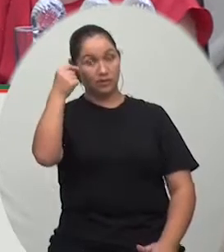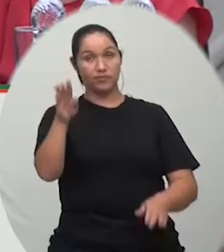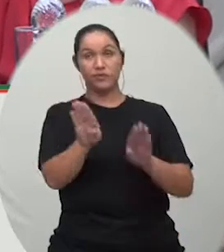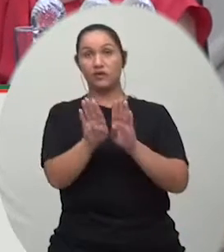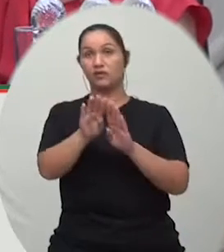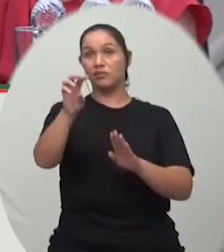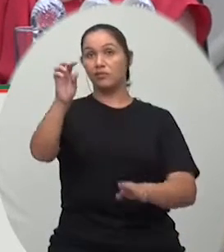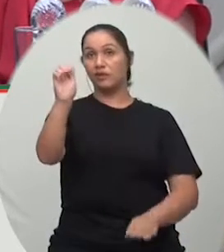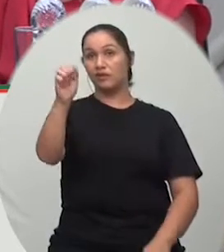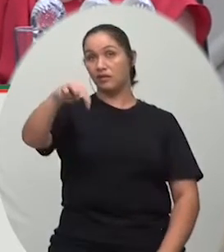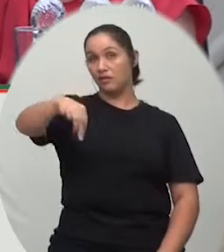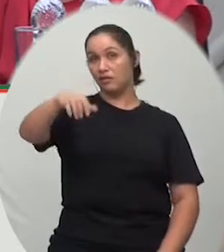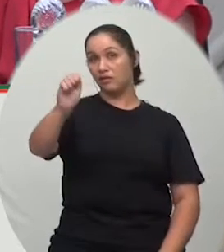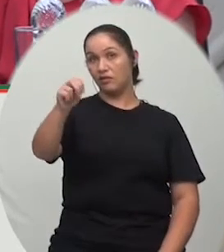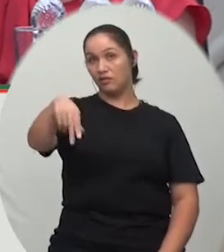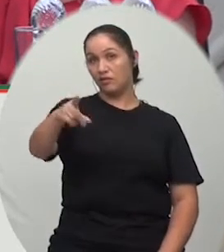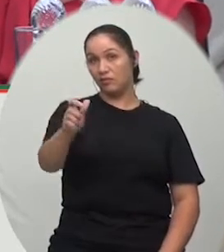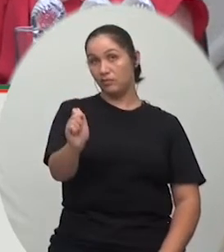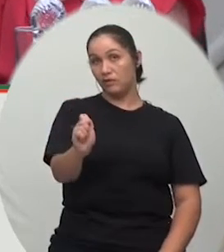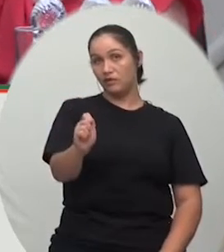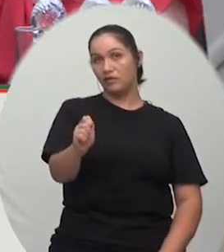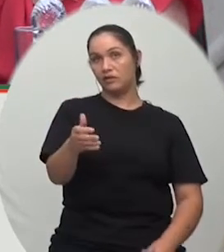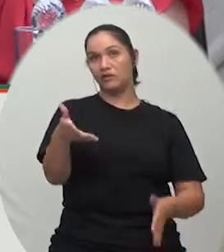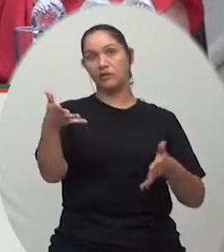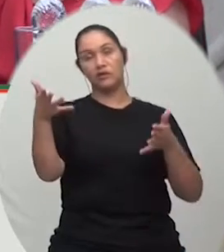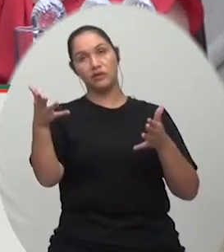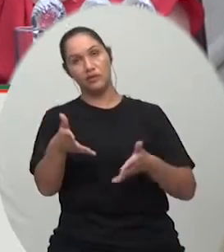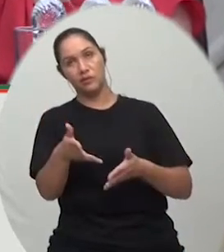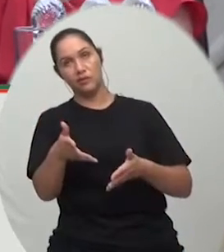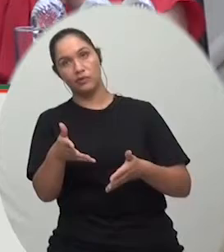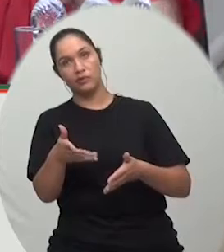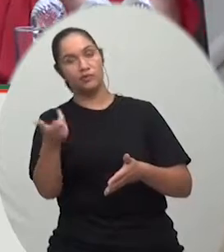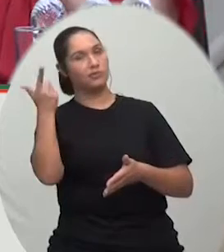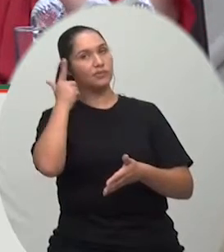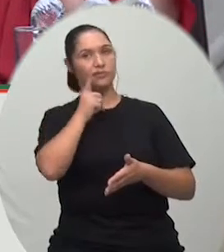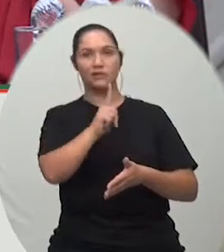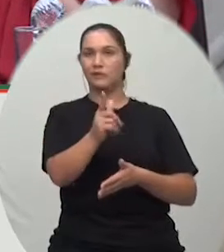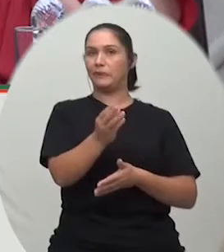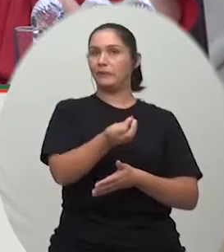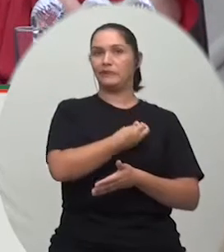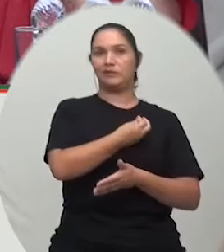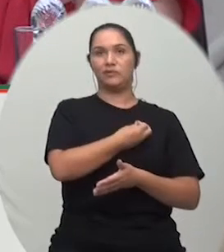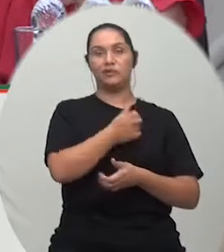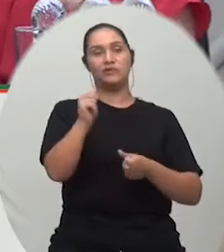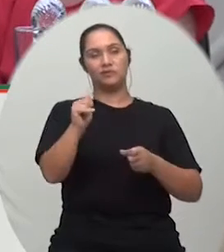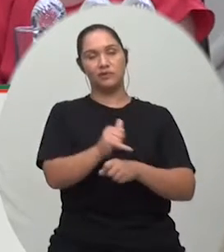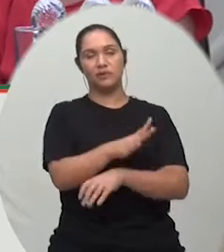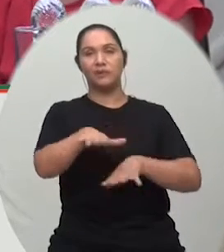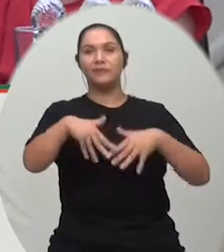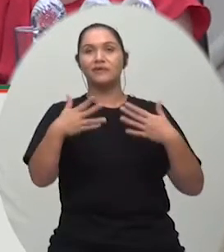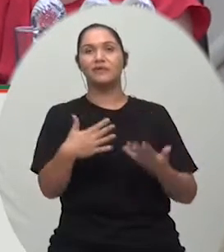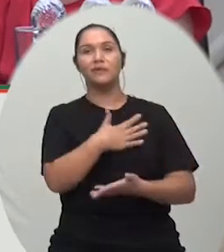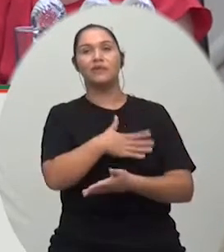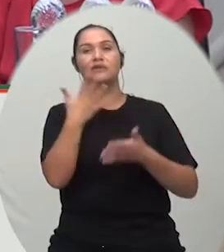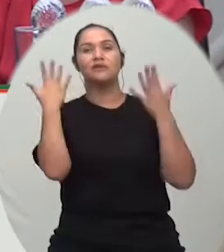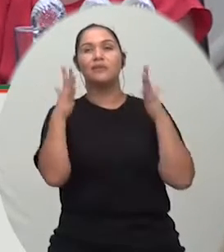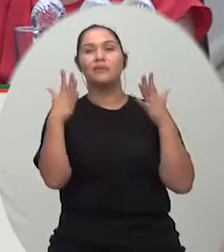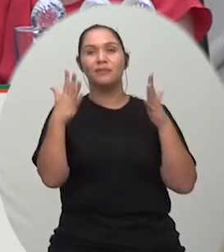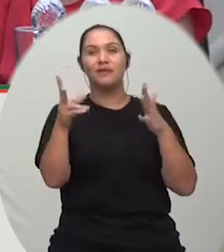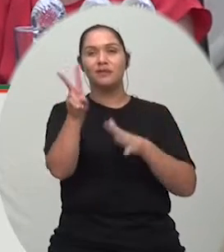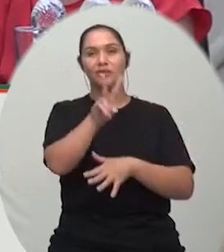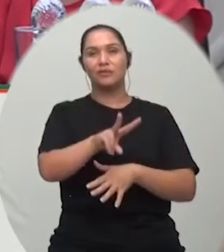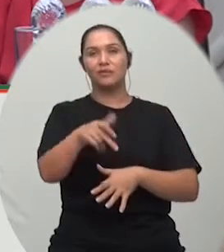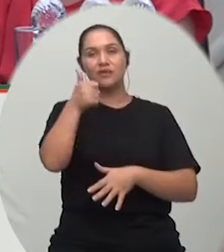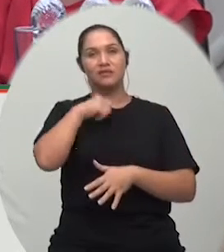Costa Milan, que não pôde se fazer presente, a atual presidente do Centro Acadêmico de Direito. Primeiro de tudo, parabenizar a